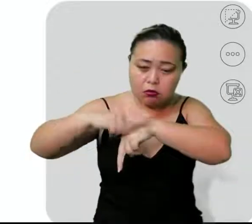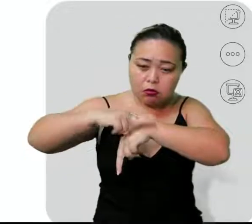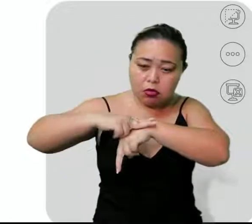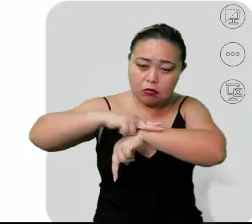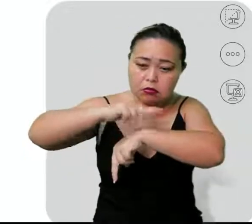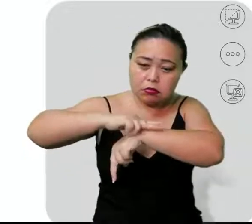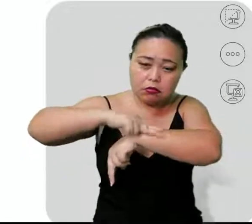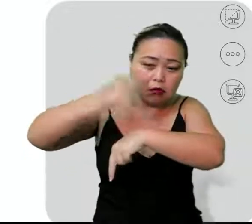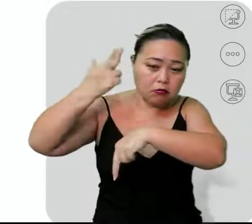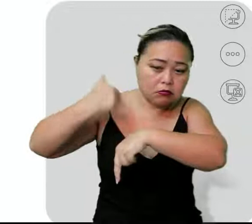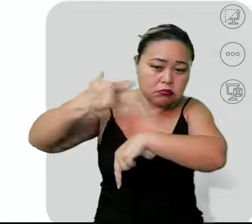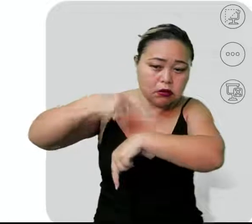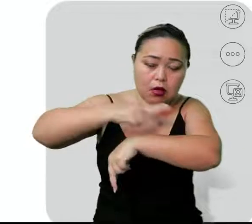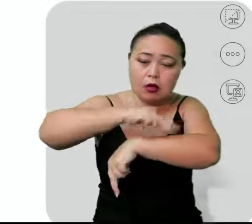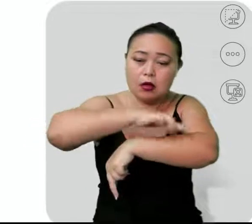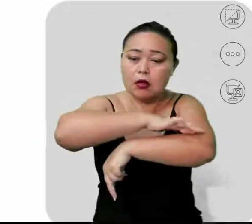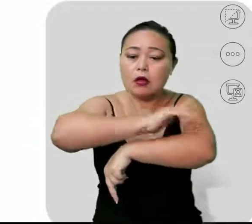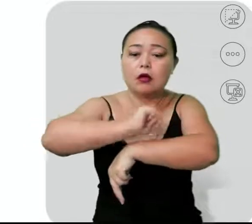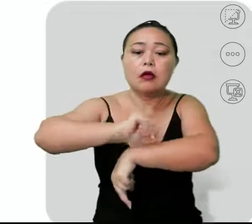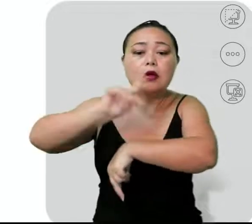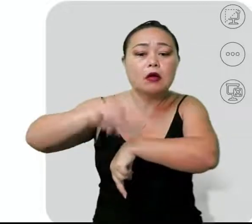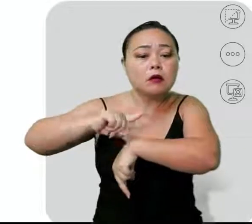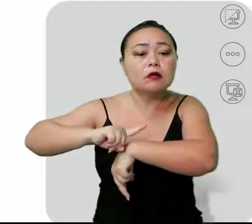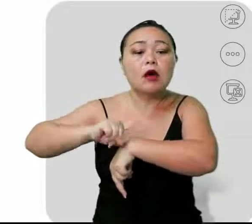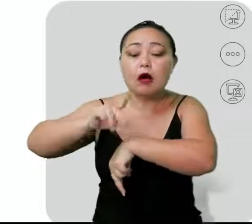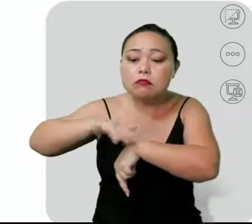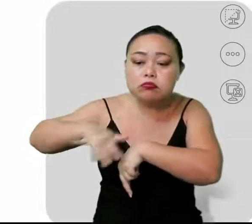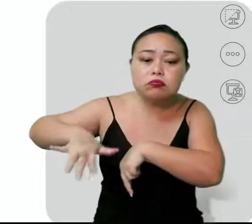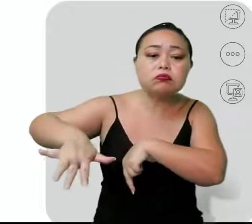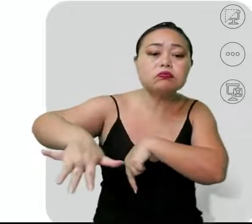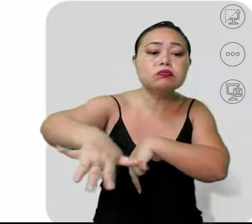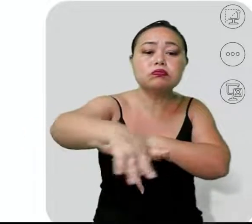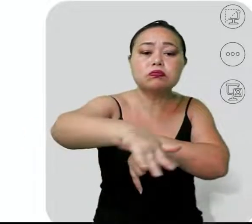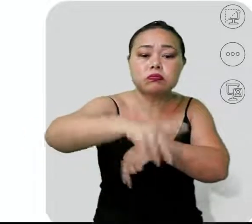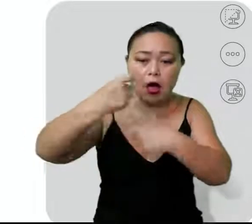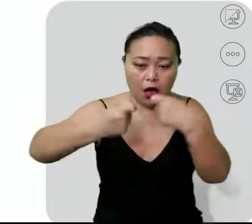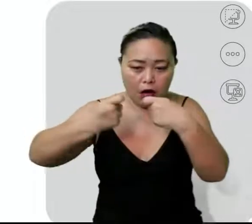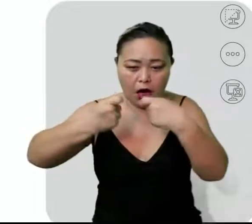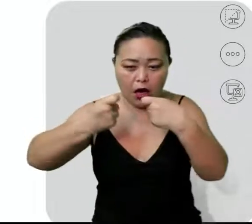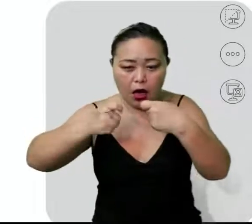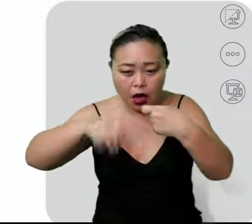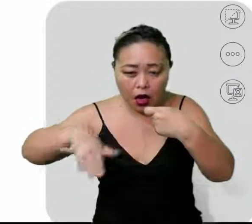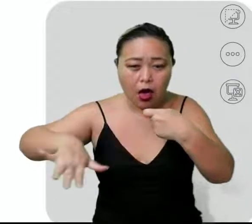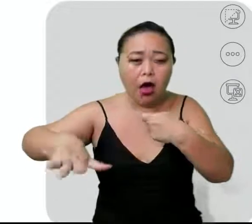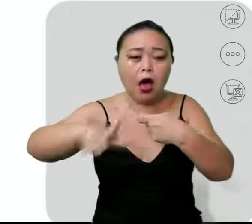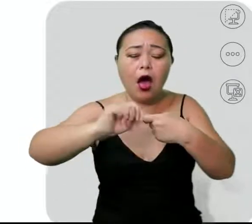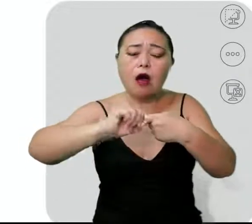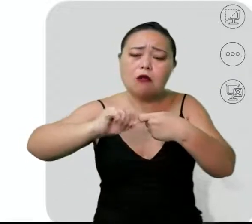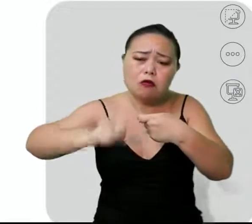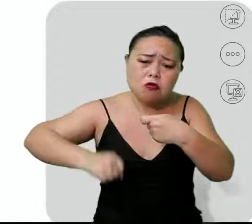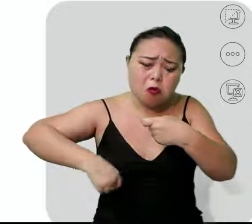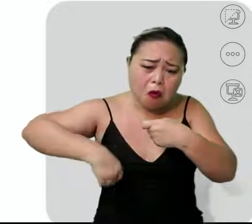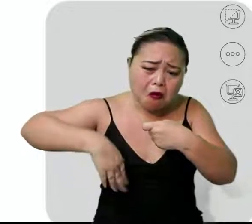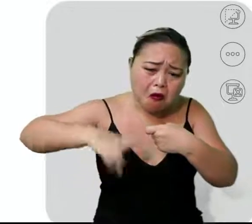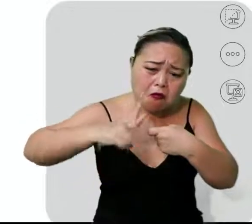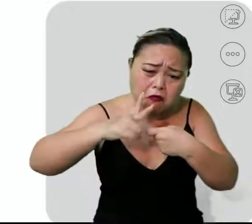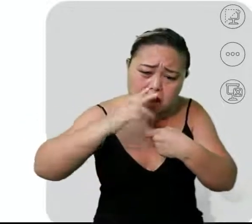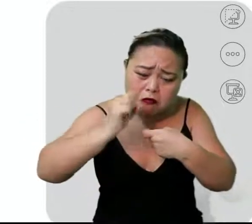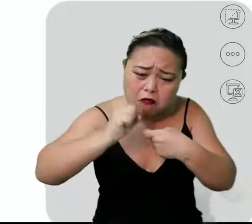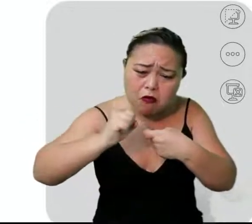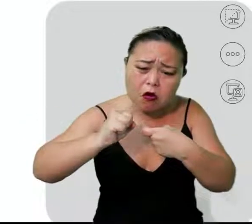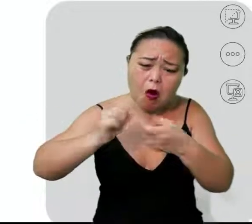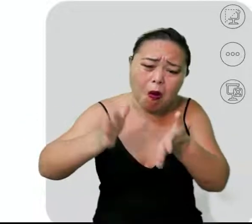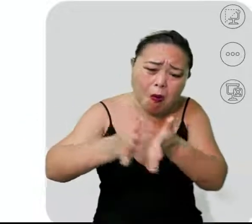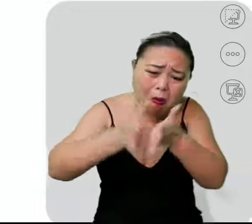de ovelhas extremamente devastadora agravou suposta de miséria e exploração das